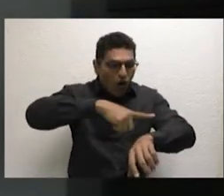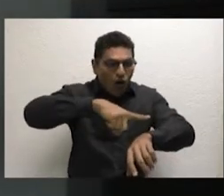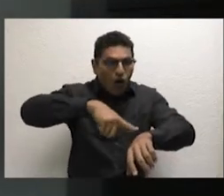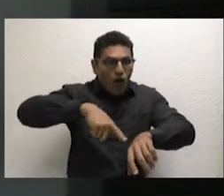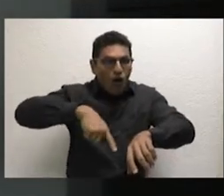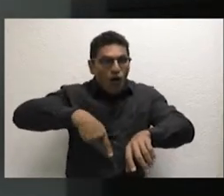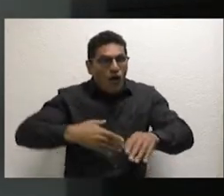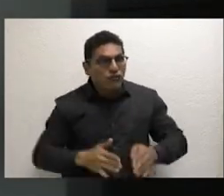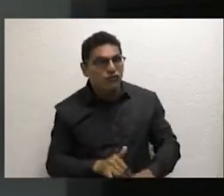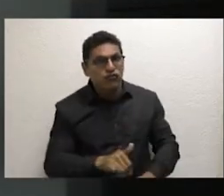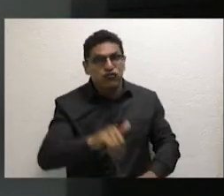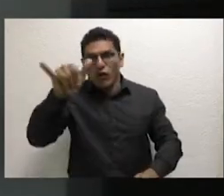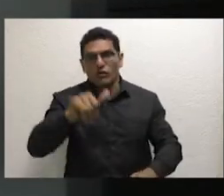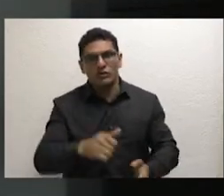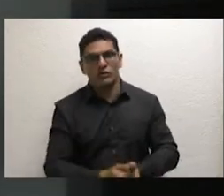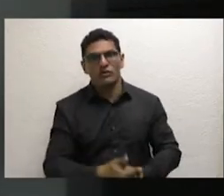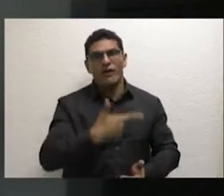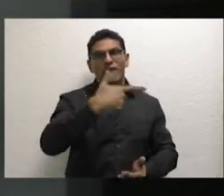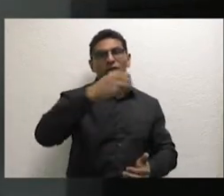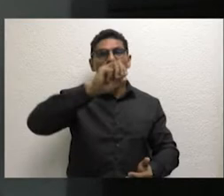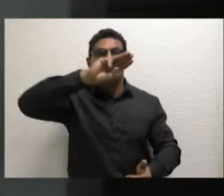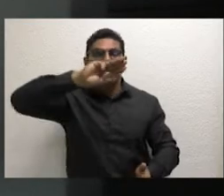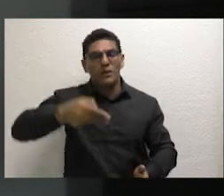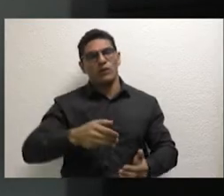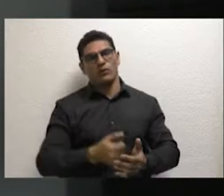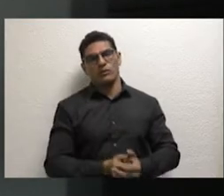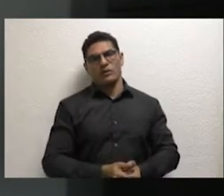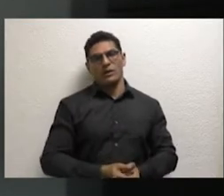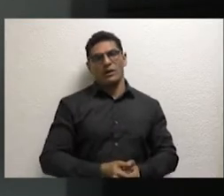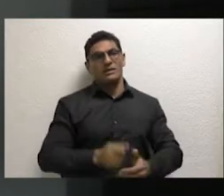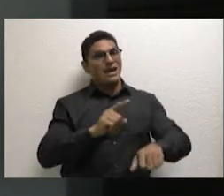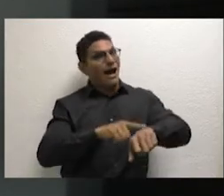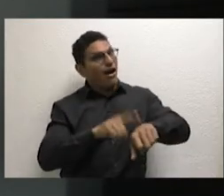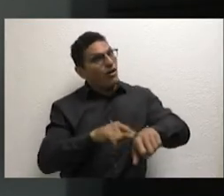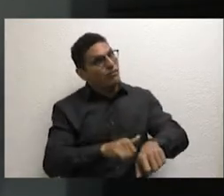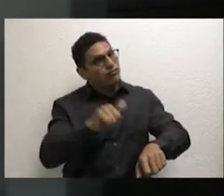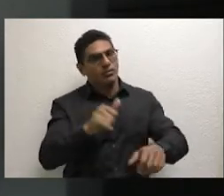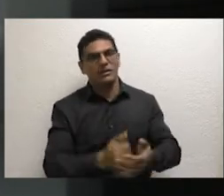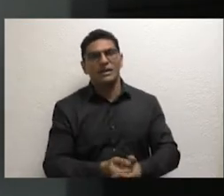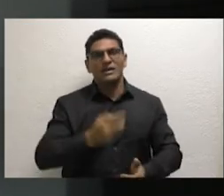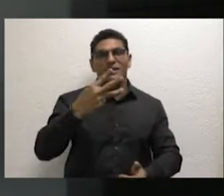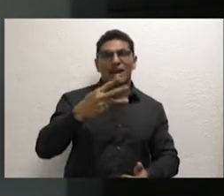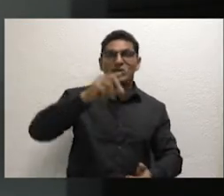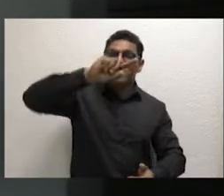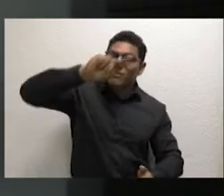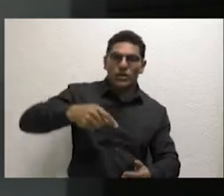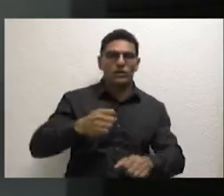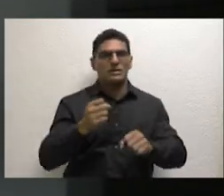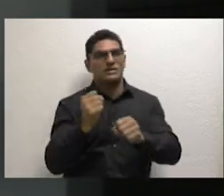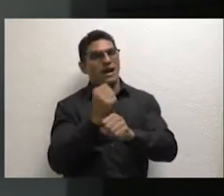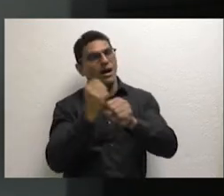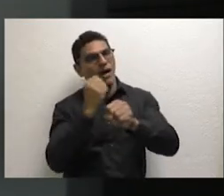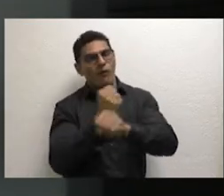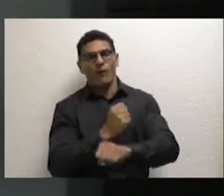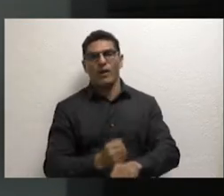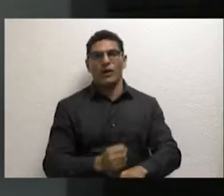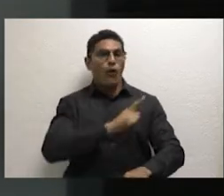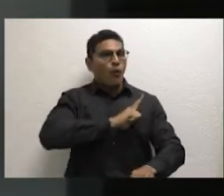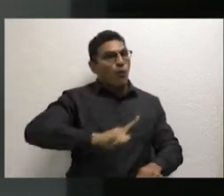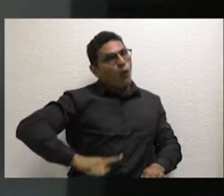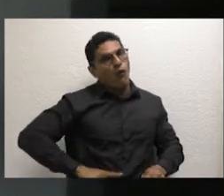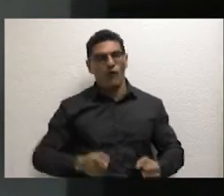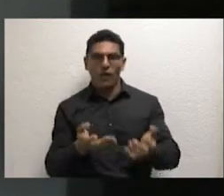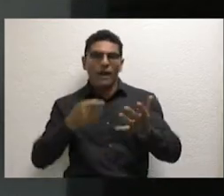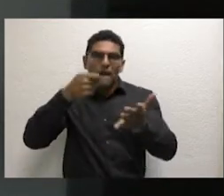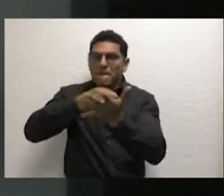jato 20 mil reais a hora jato 3 milhões e pouco ao ano de um governo que quer